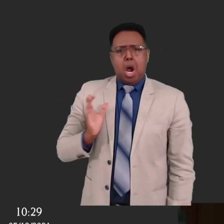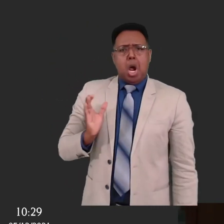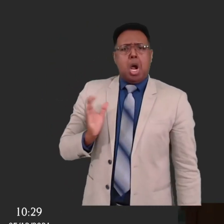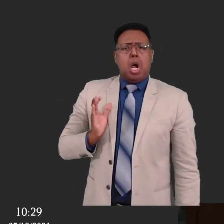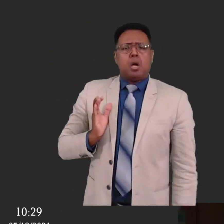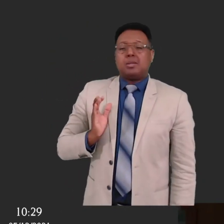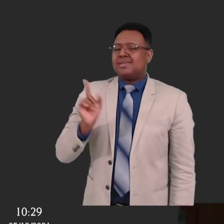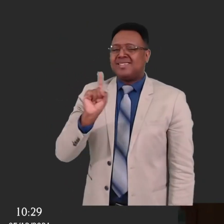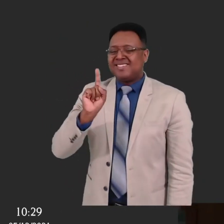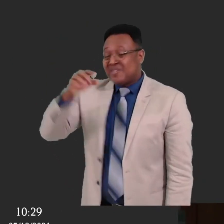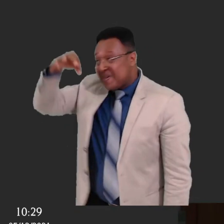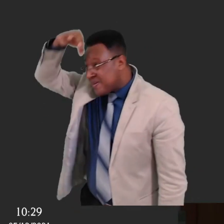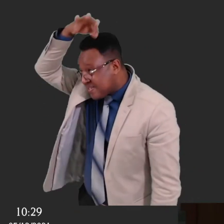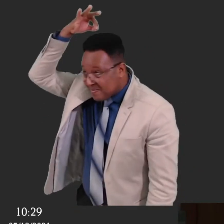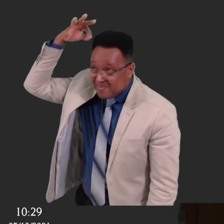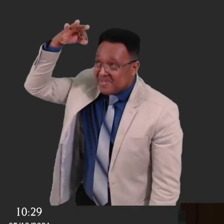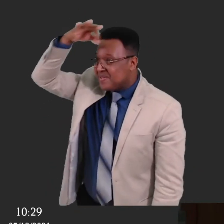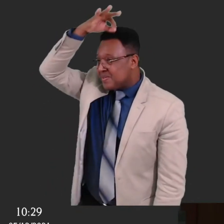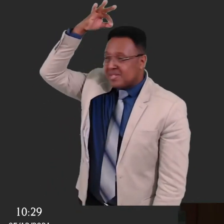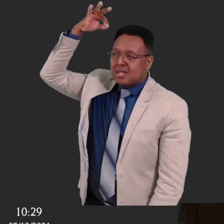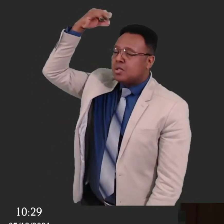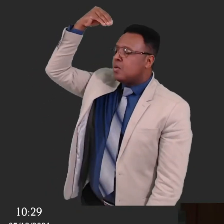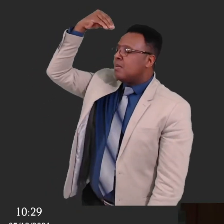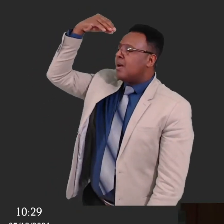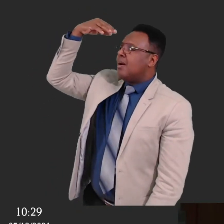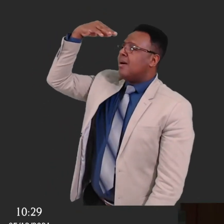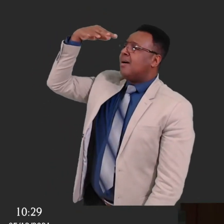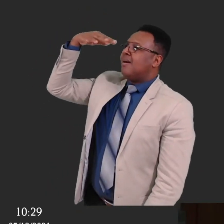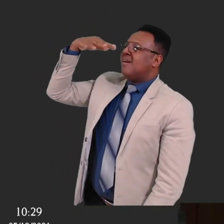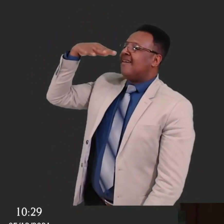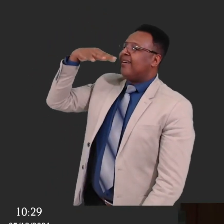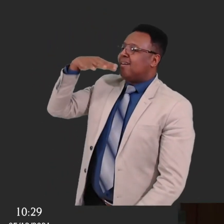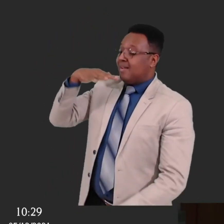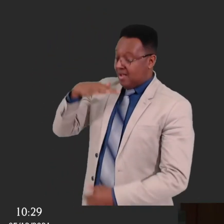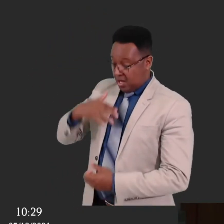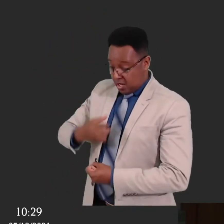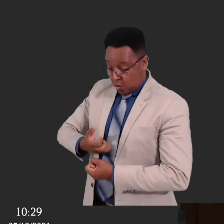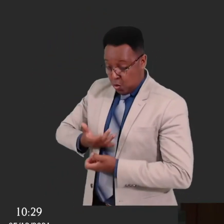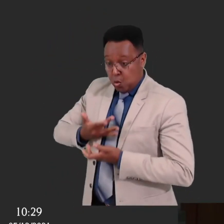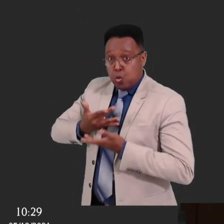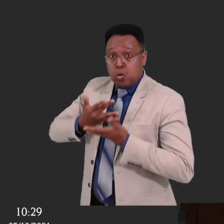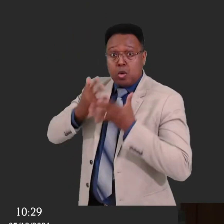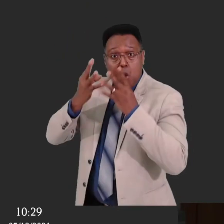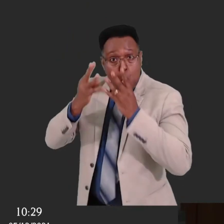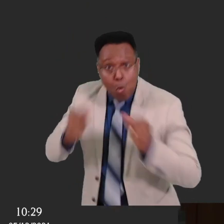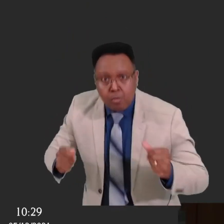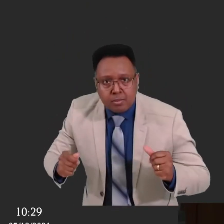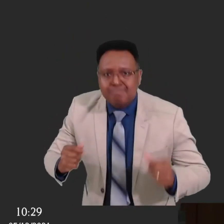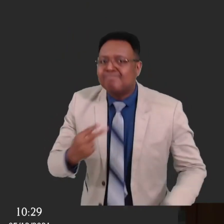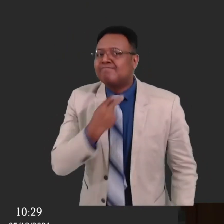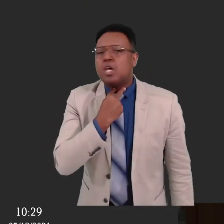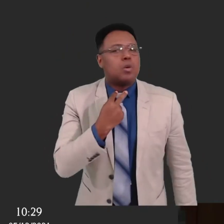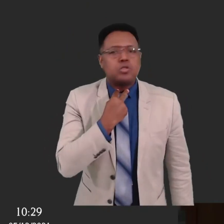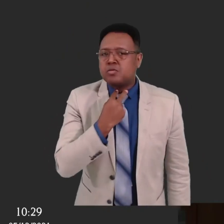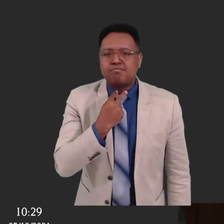Espírito Santo em nós. E ele não pode ser extinto. Todas as vezes que a pessoa